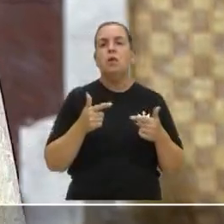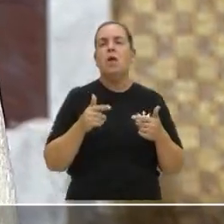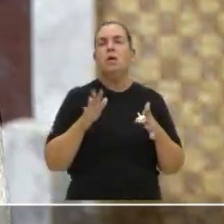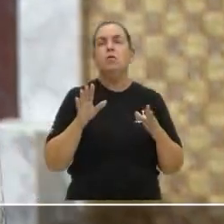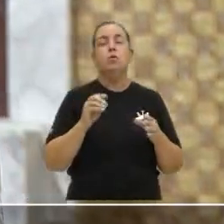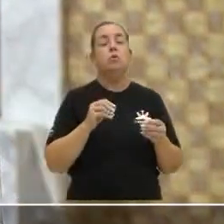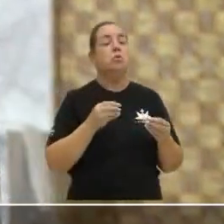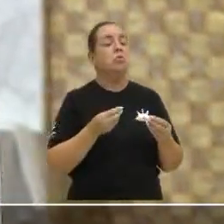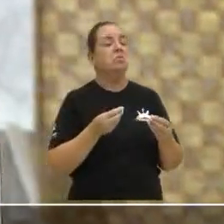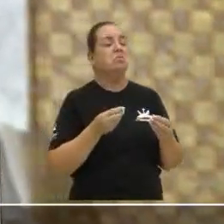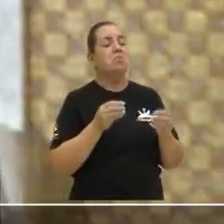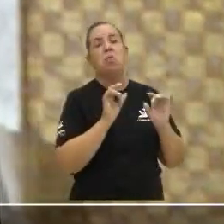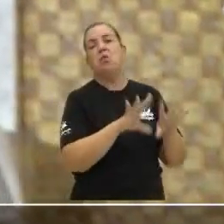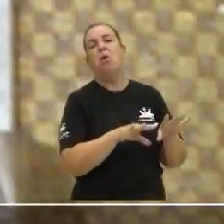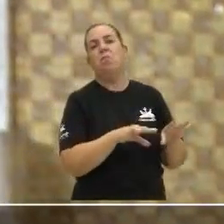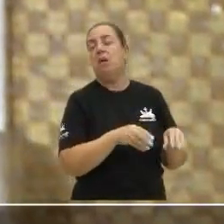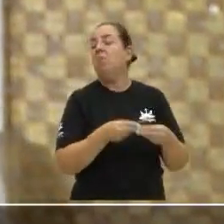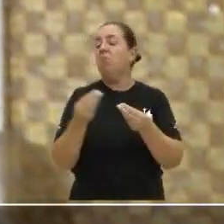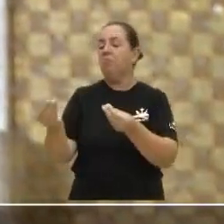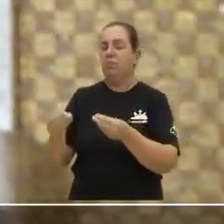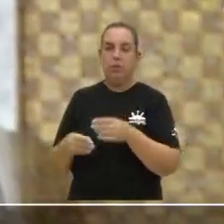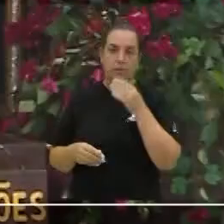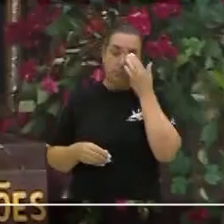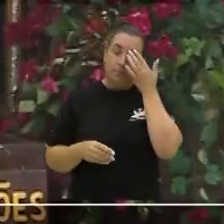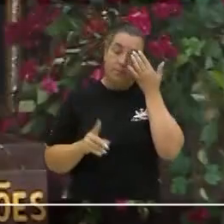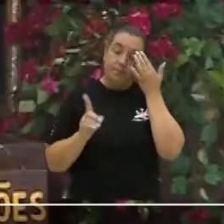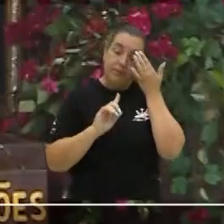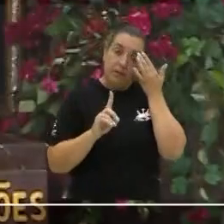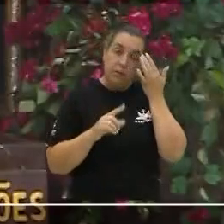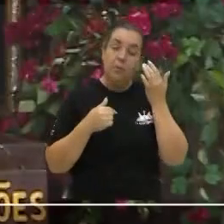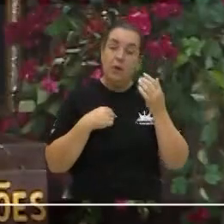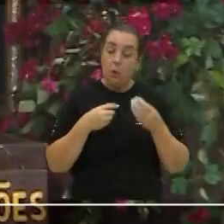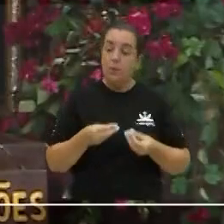Não era assim, e não é para ser assim.